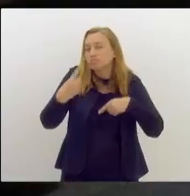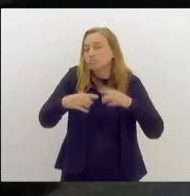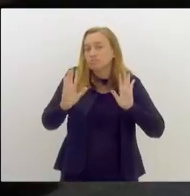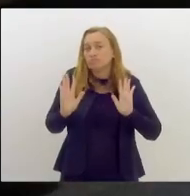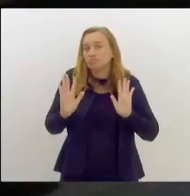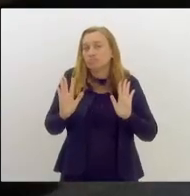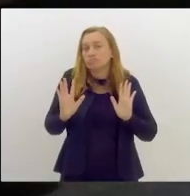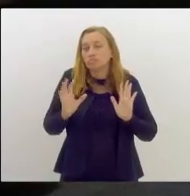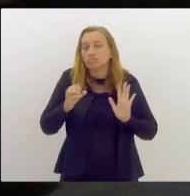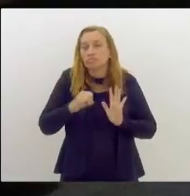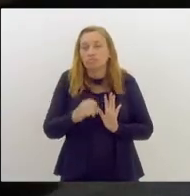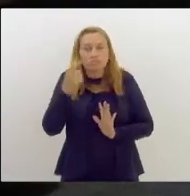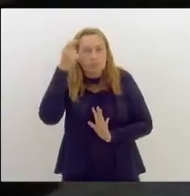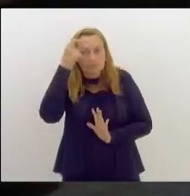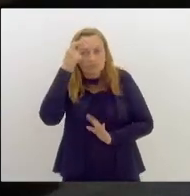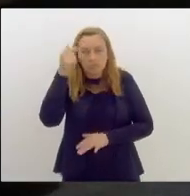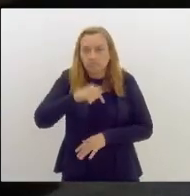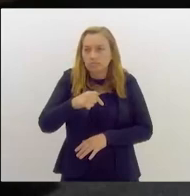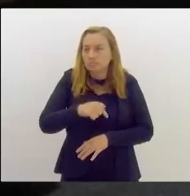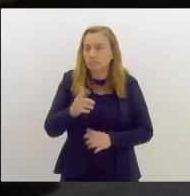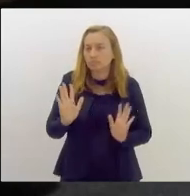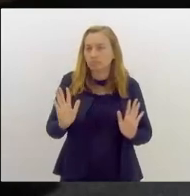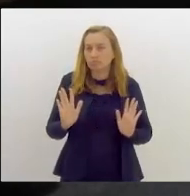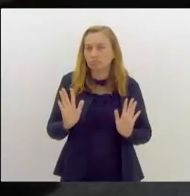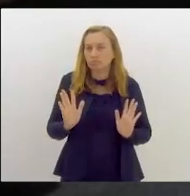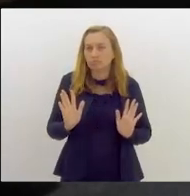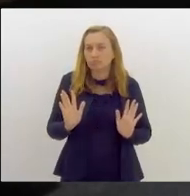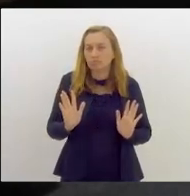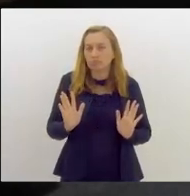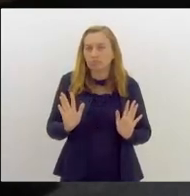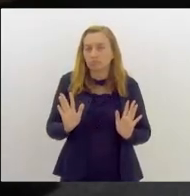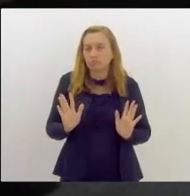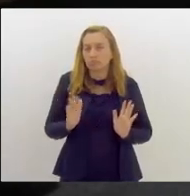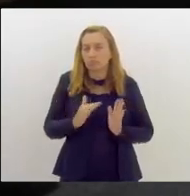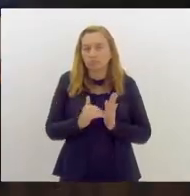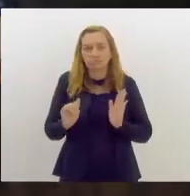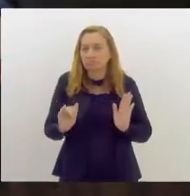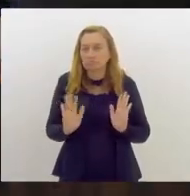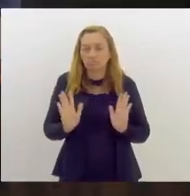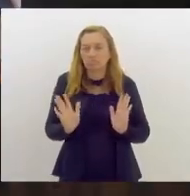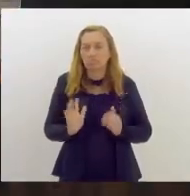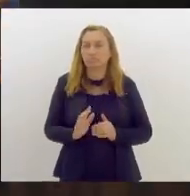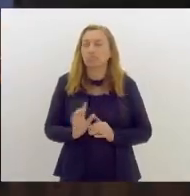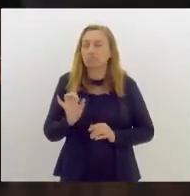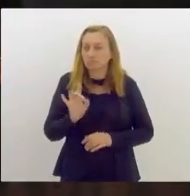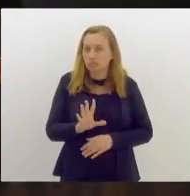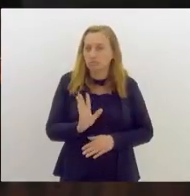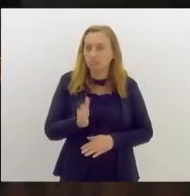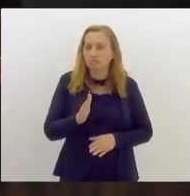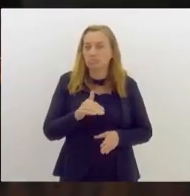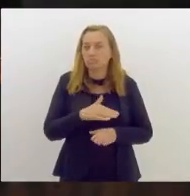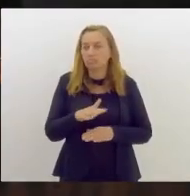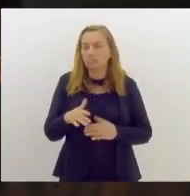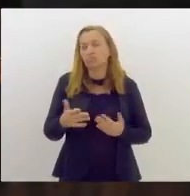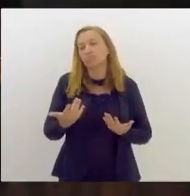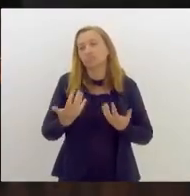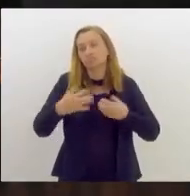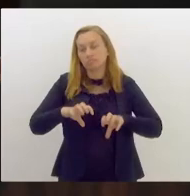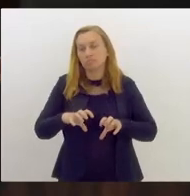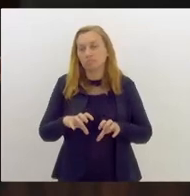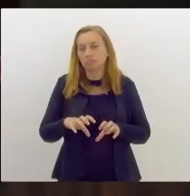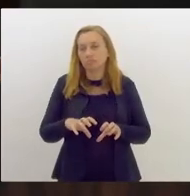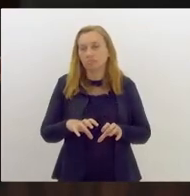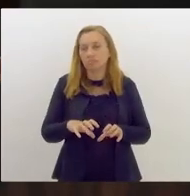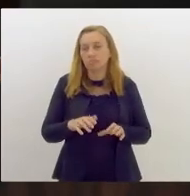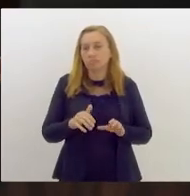houver nada obstáculo nenhum não tem verificação já é nominal os deputados que não quiseram votar tem que